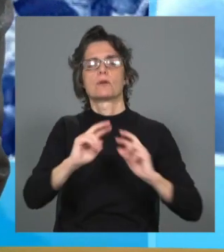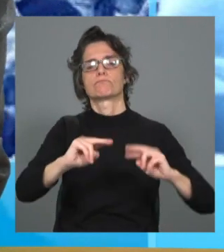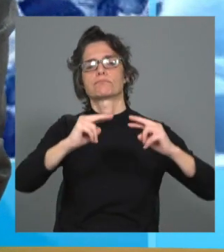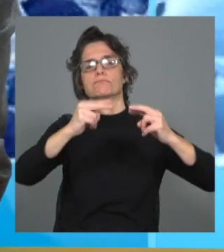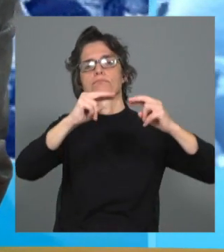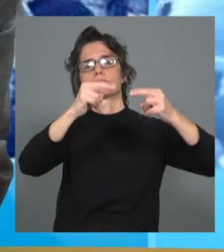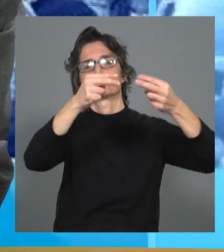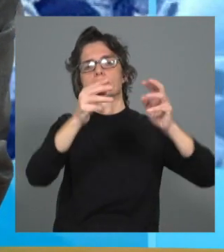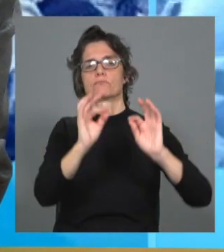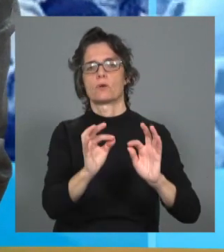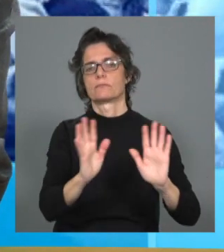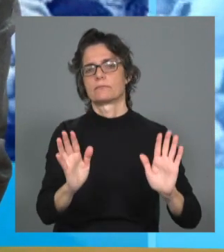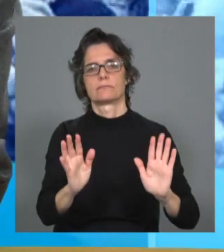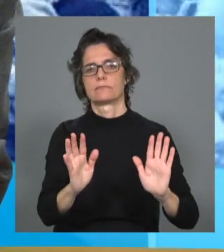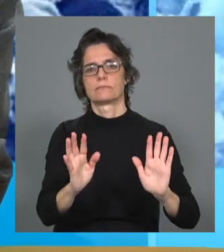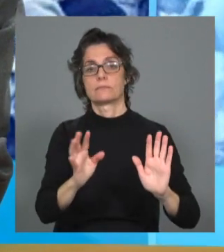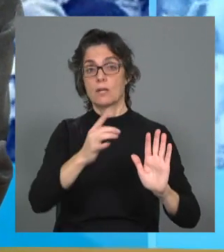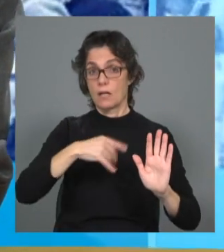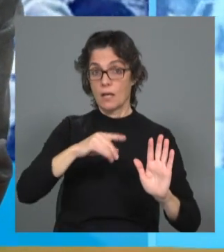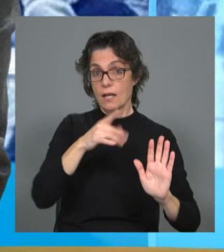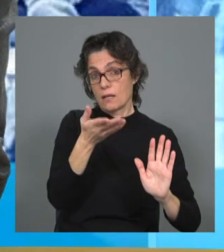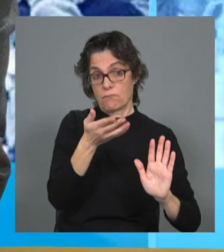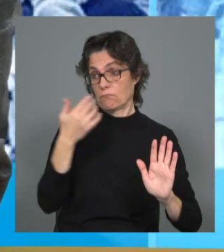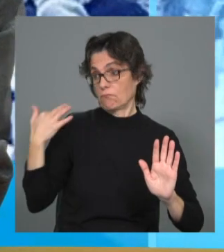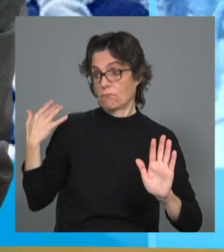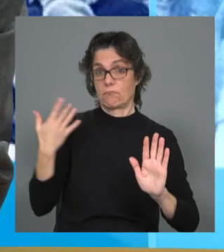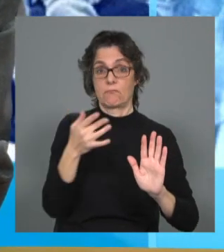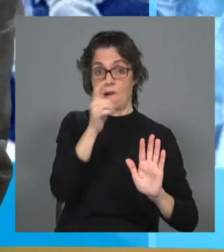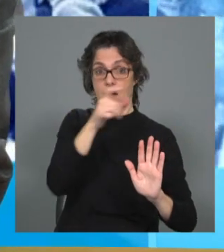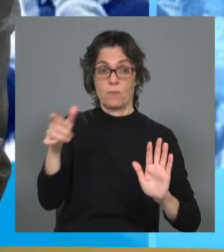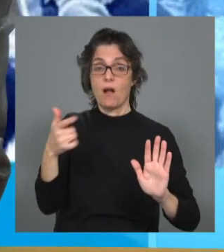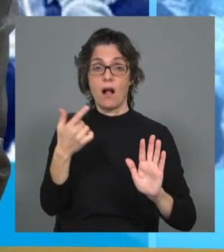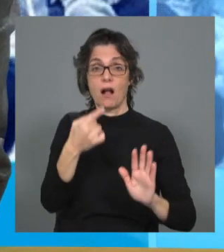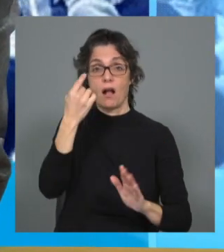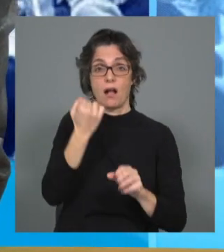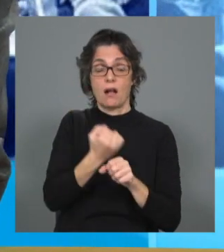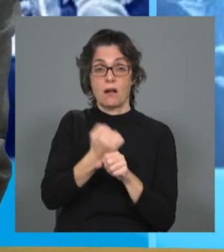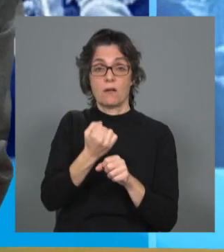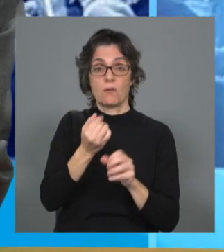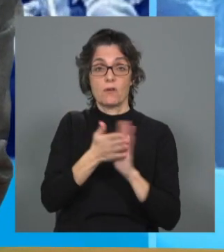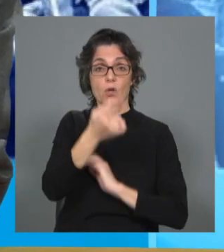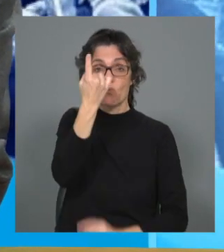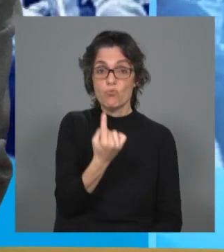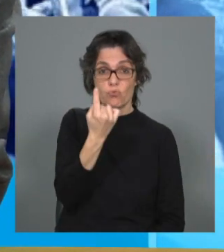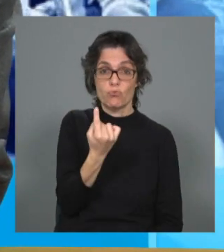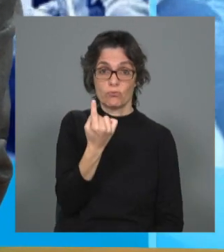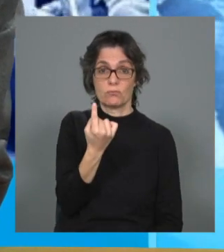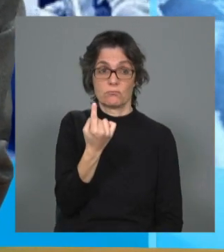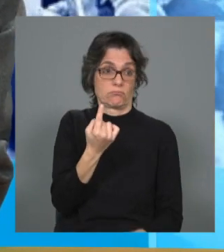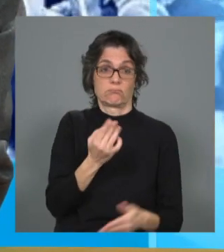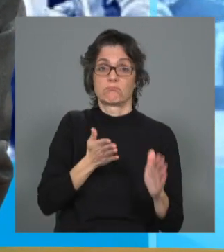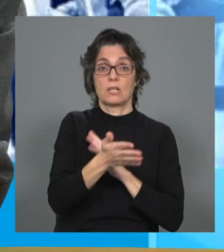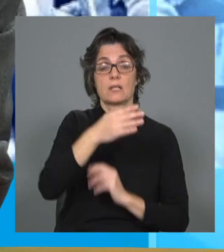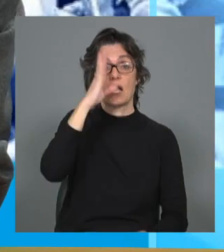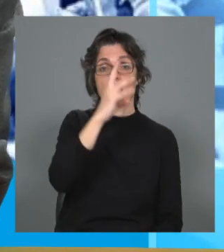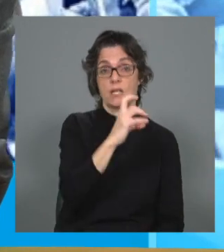emprego. E não é raro nós encontrarmos pessoas que tiveram durante a sua vida inteira um emprego só. Entraram aos 18, 19, 20